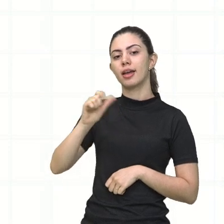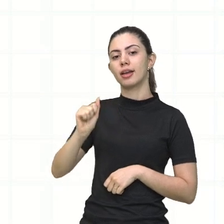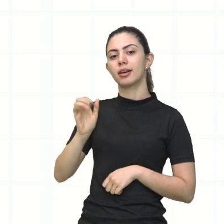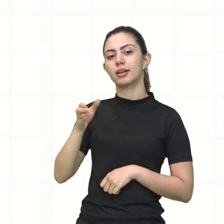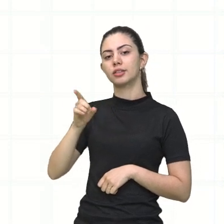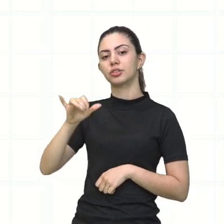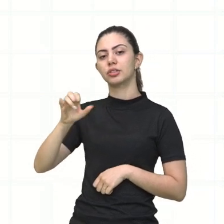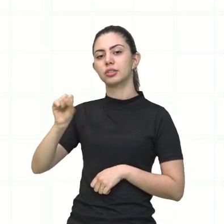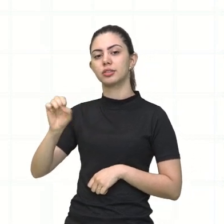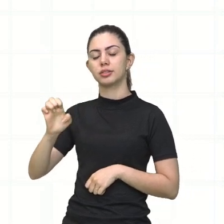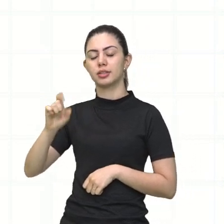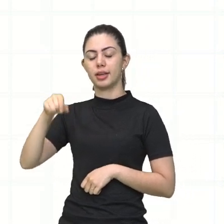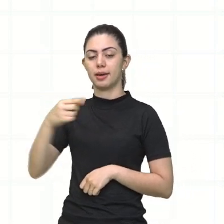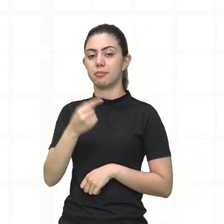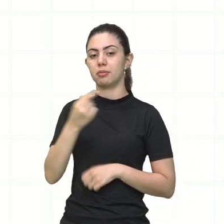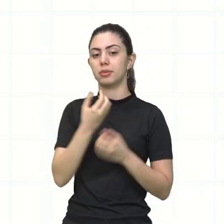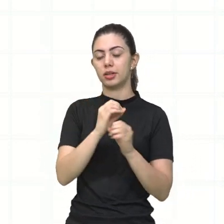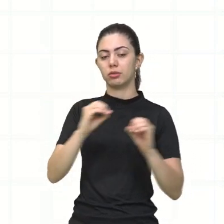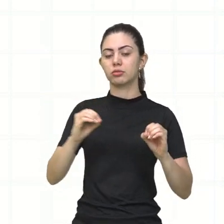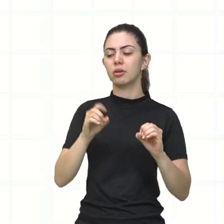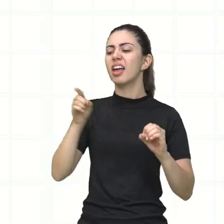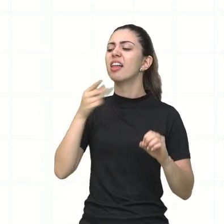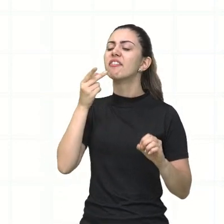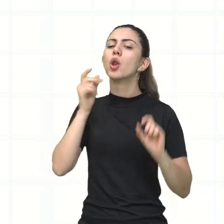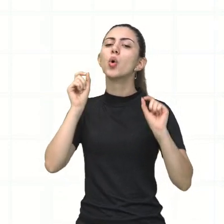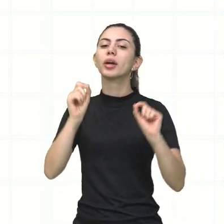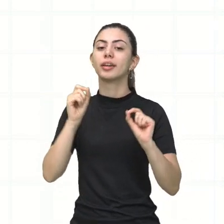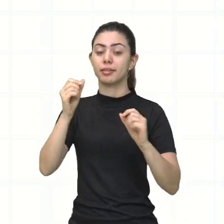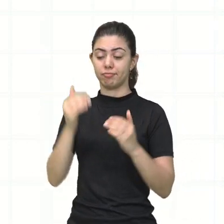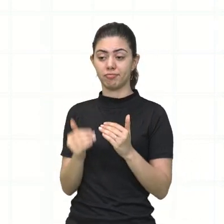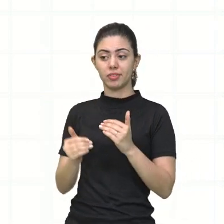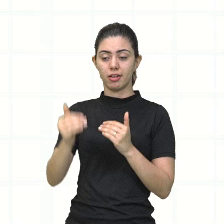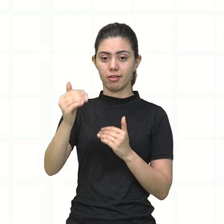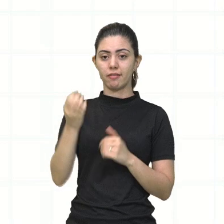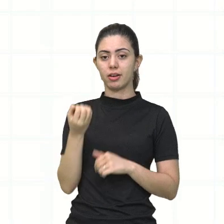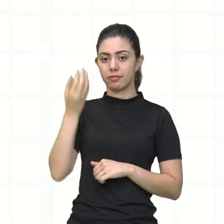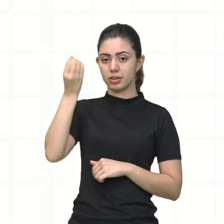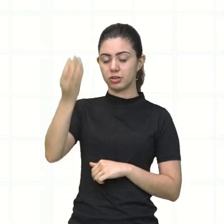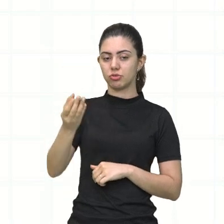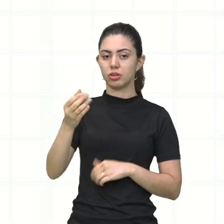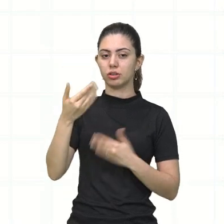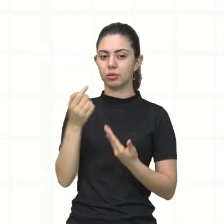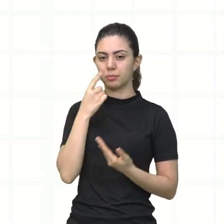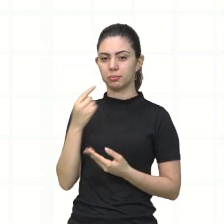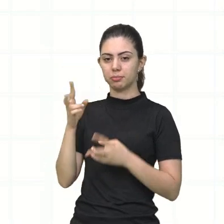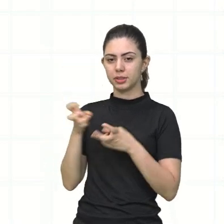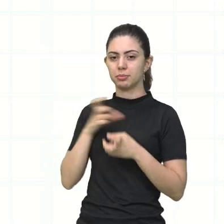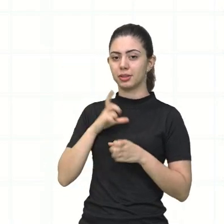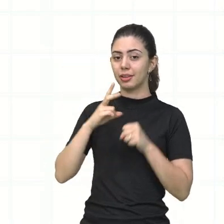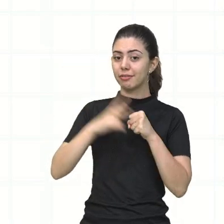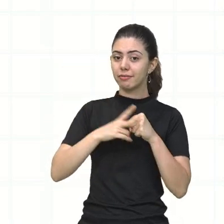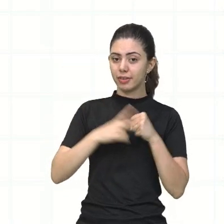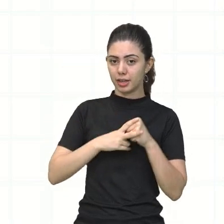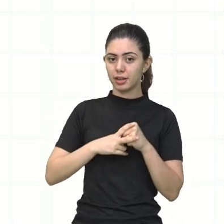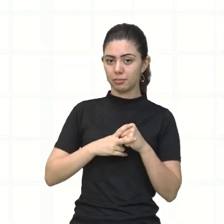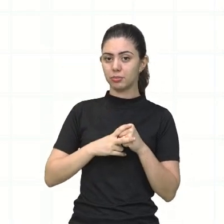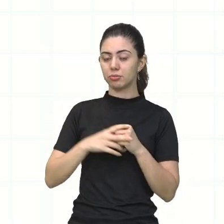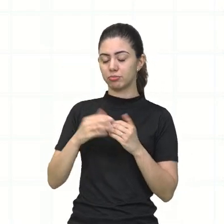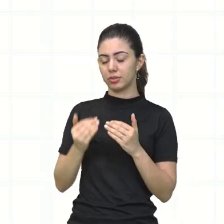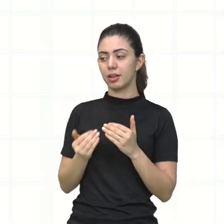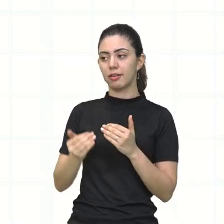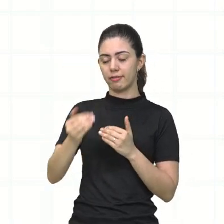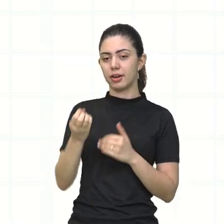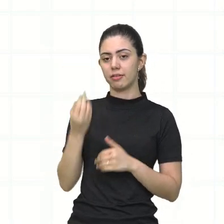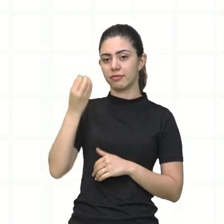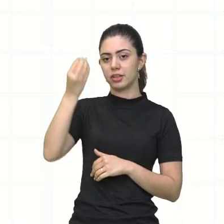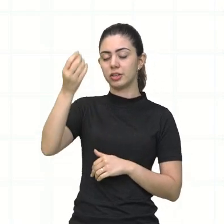quê? Que vai viajar, olha aqui os verbos, no caso uma locução verbal, que vai viajar no próximo fim